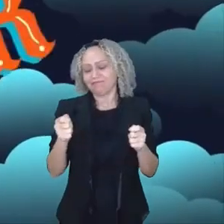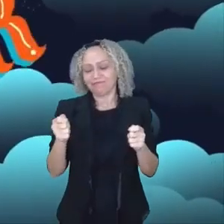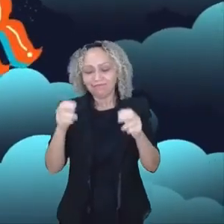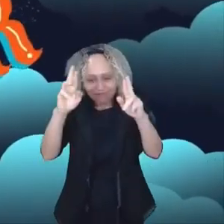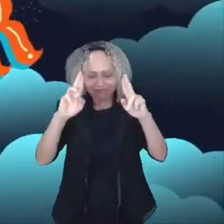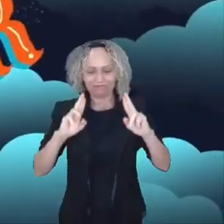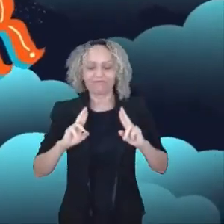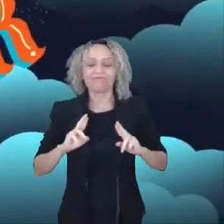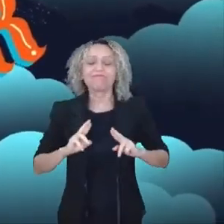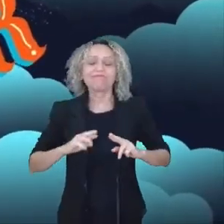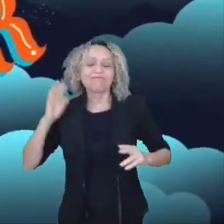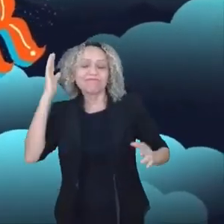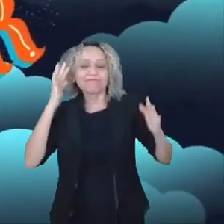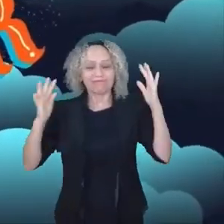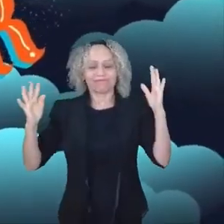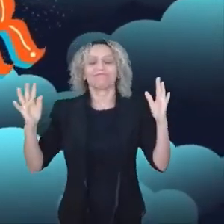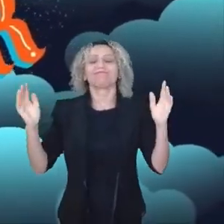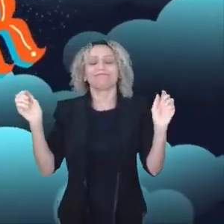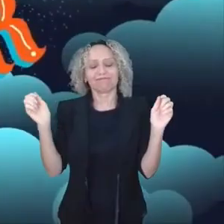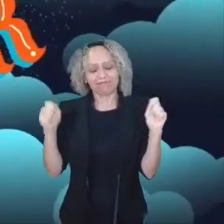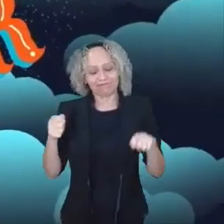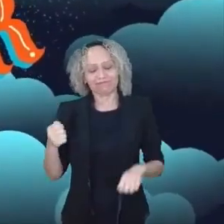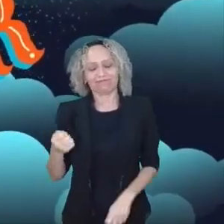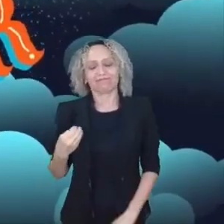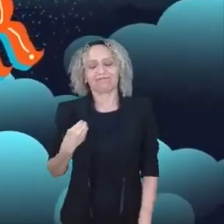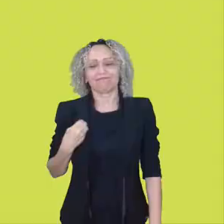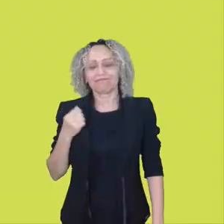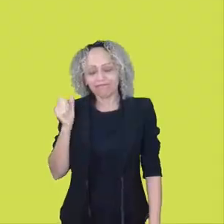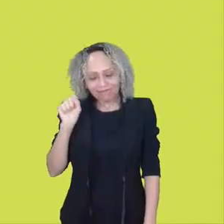tenho sonhos pra viver.